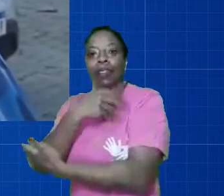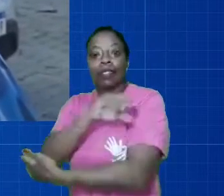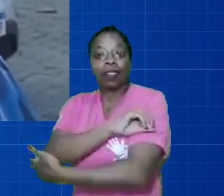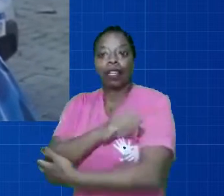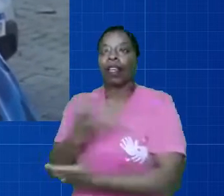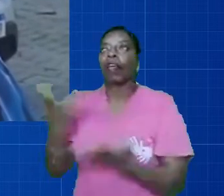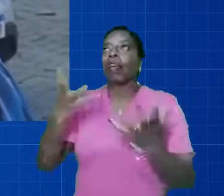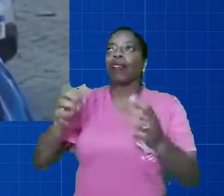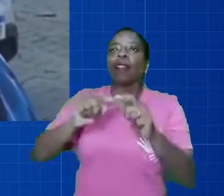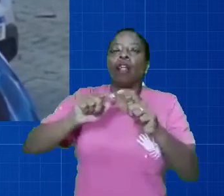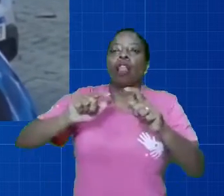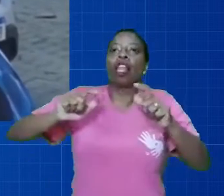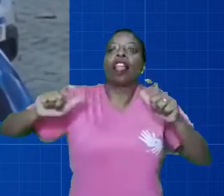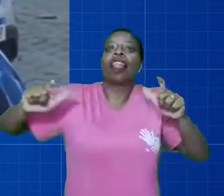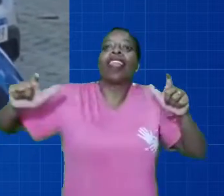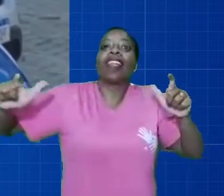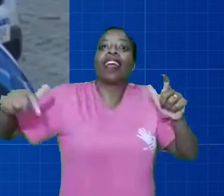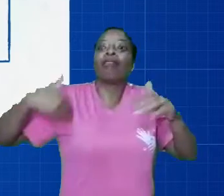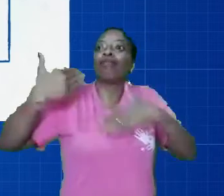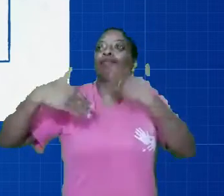muito feliz com os resultados.